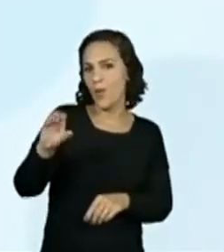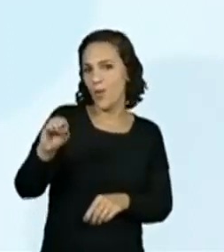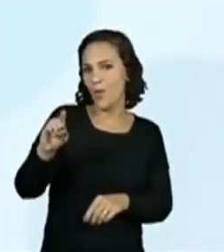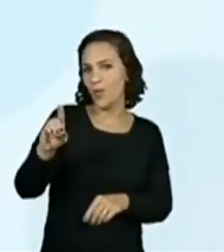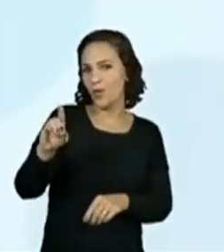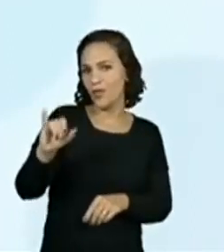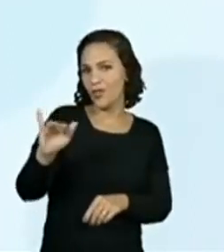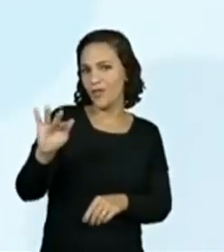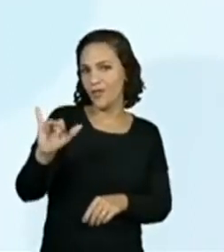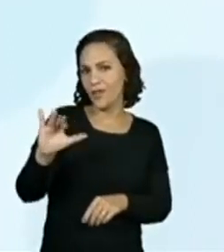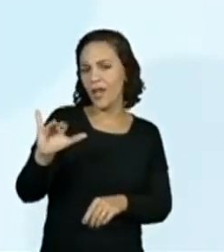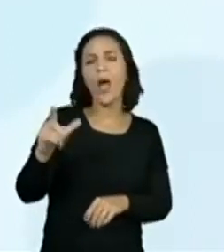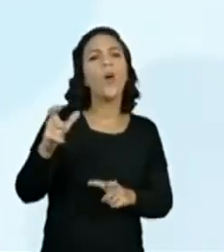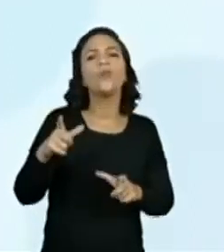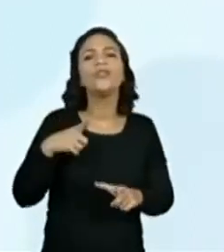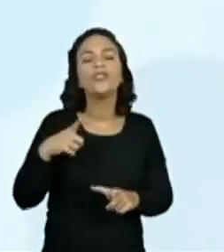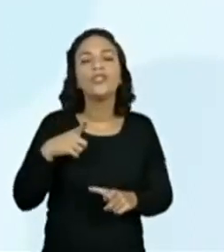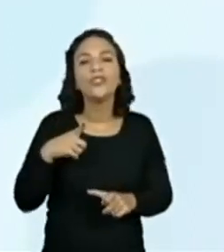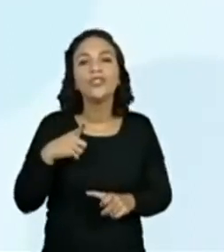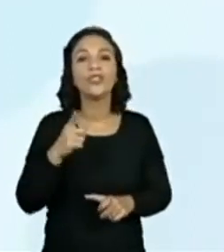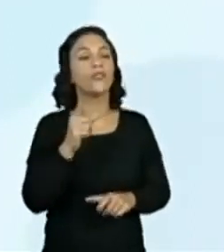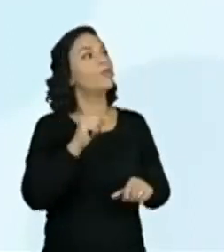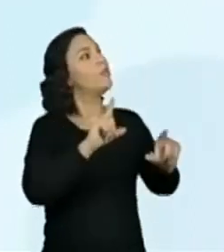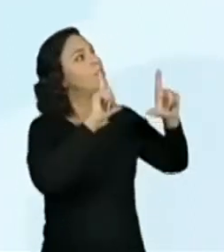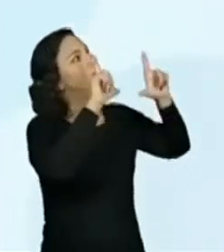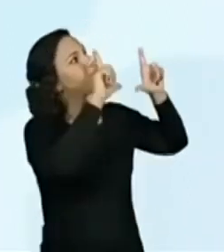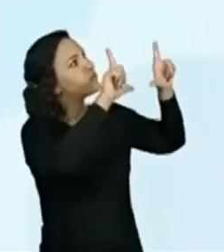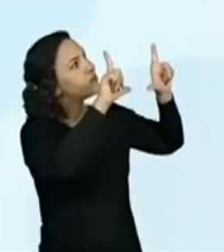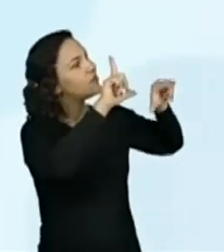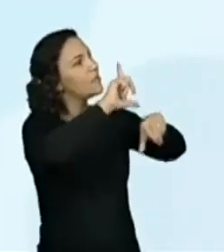encontramos? No calendário, no relógio,